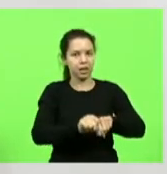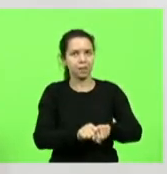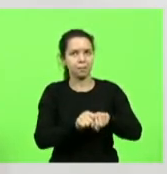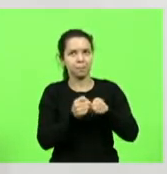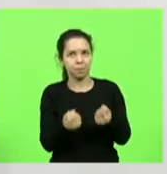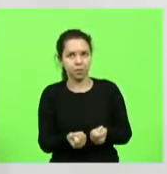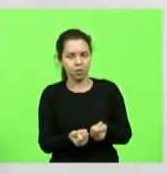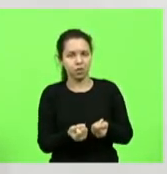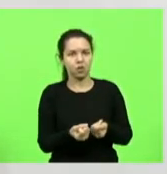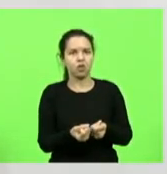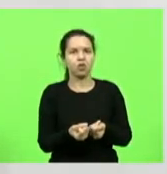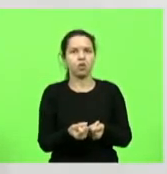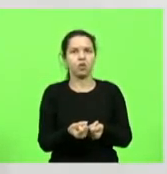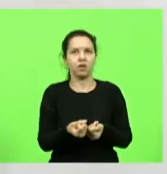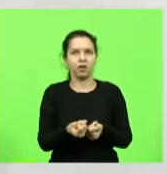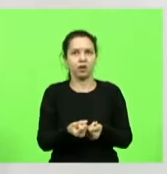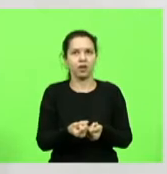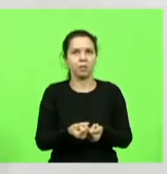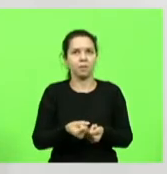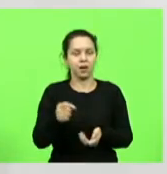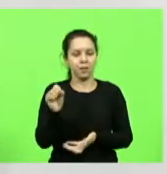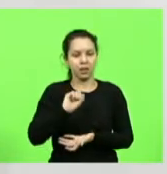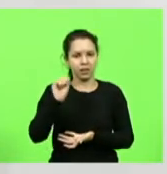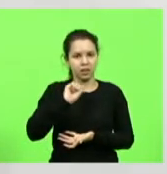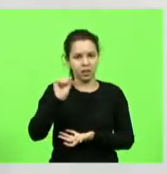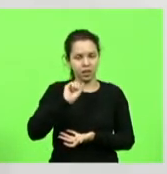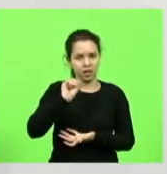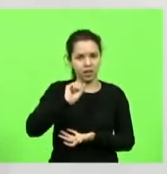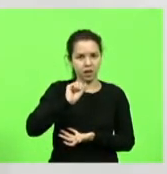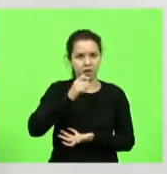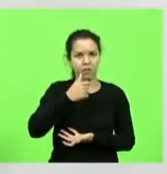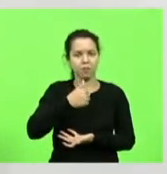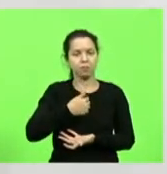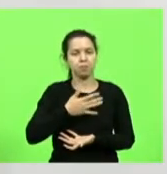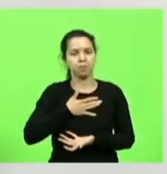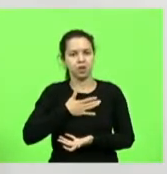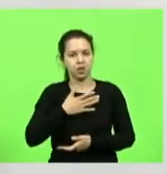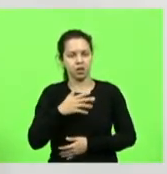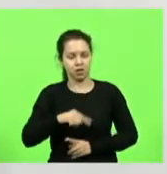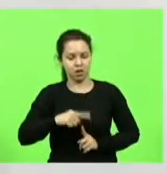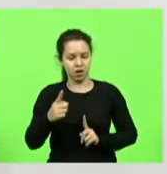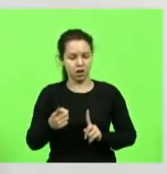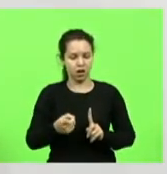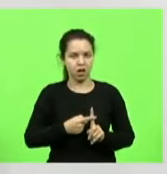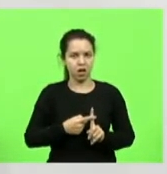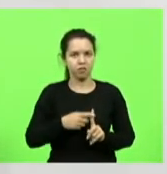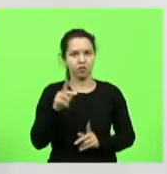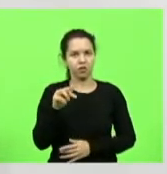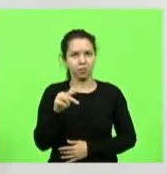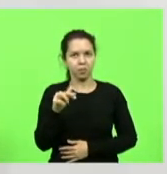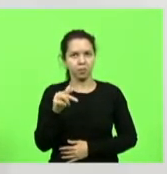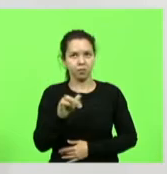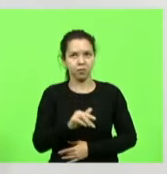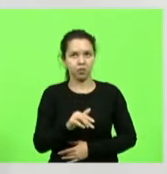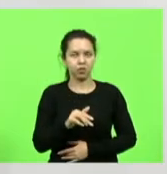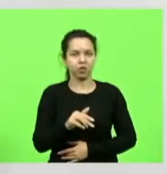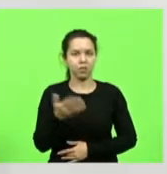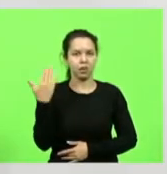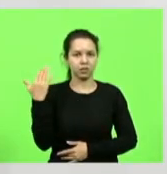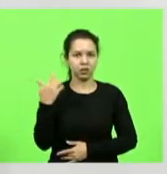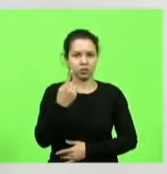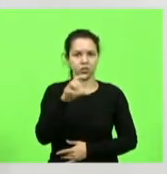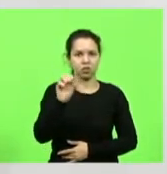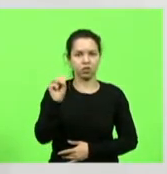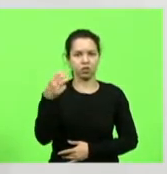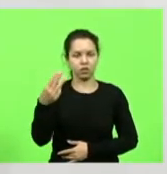fazer mamadeira para mim de madrugada, grávida da minha irmã Maria. E na enchente de 83, estava